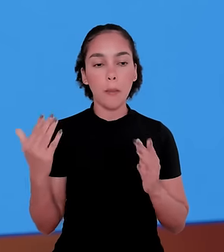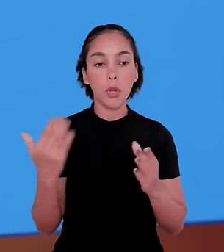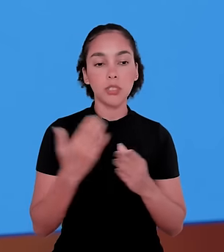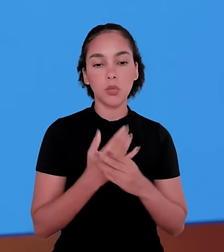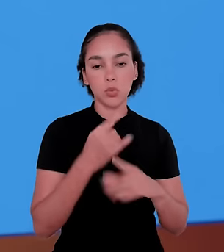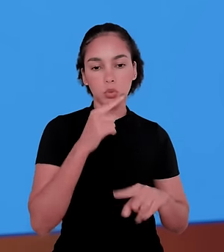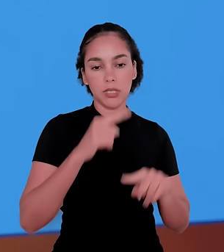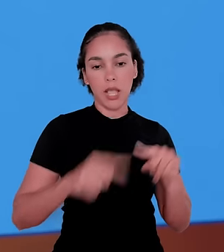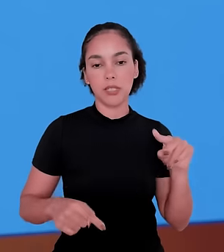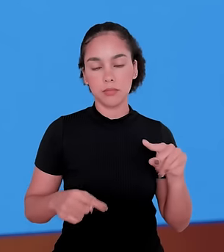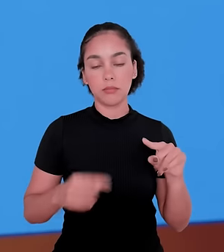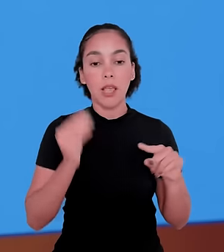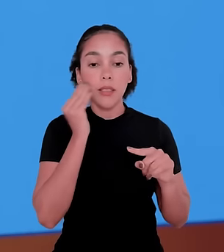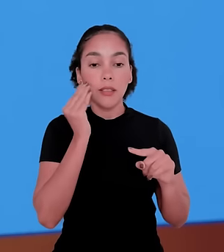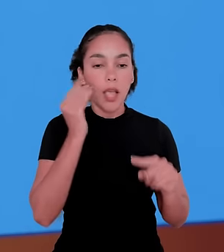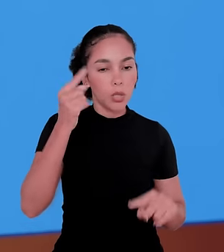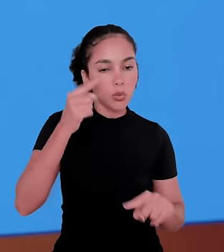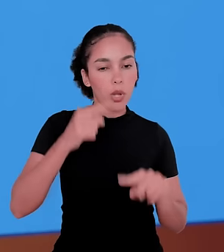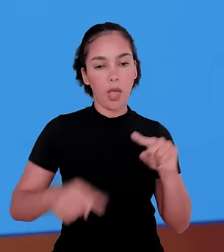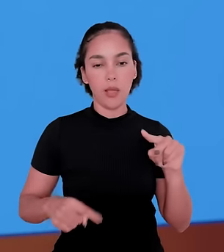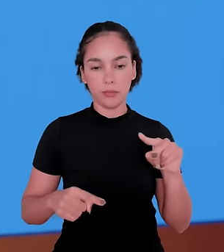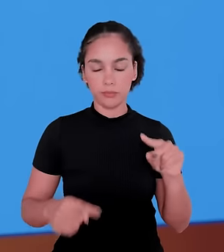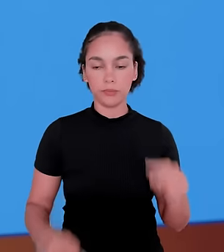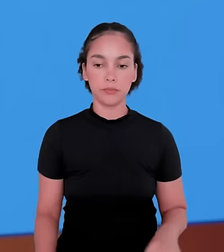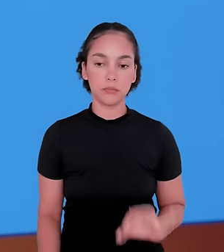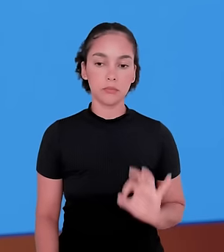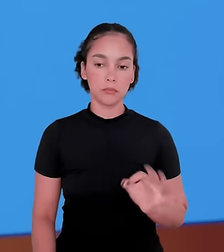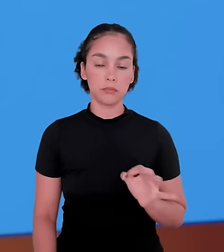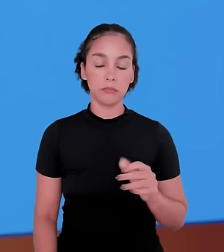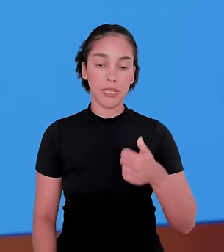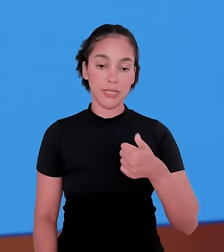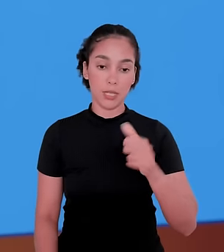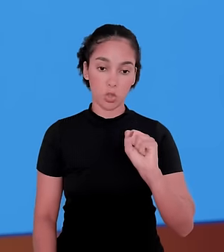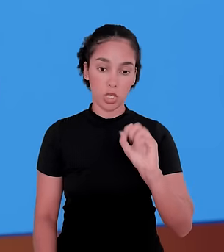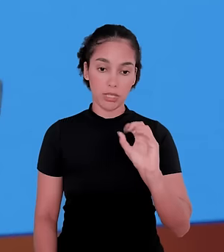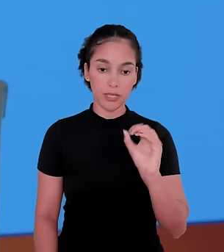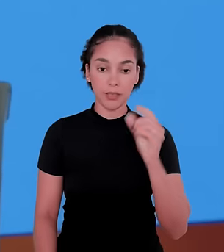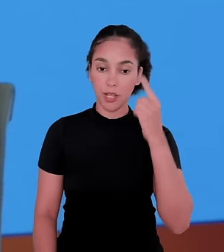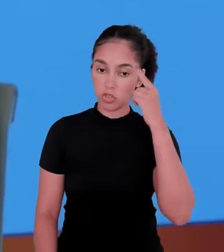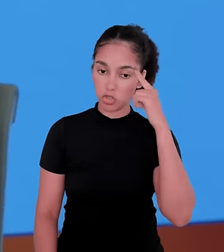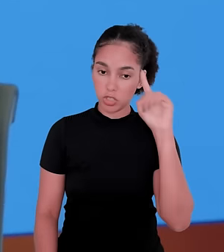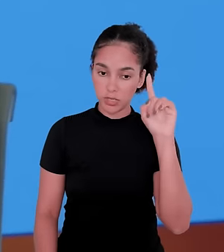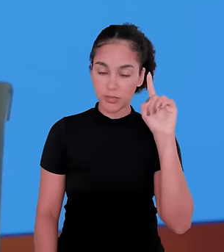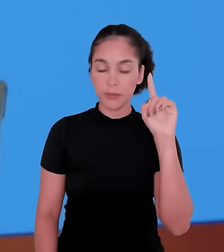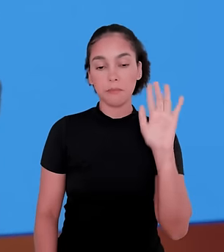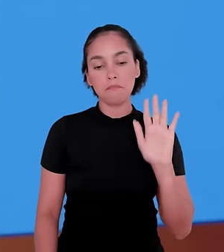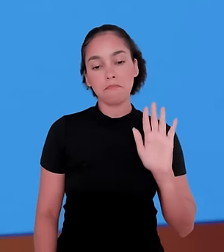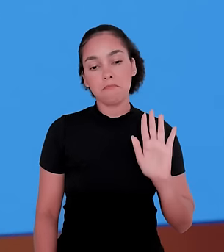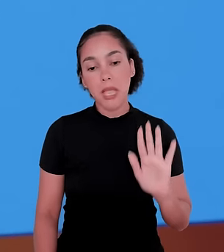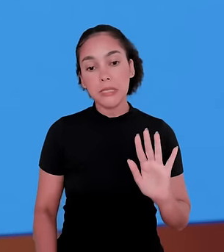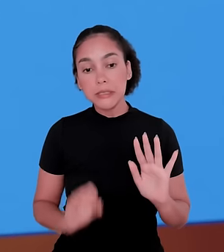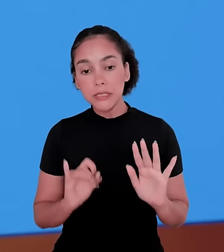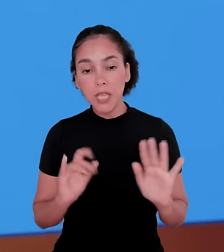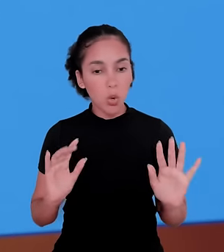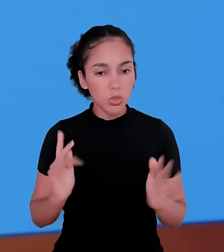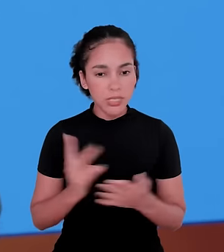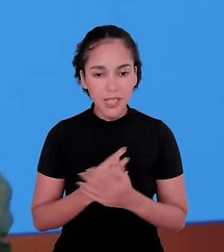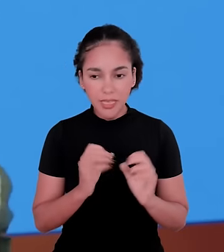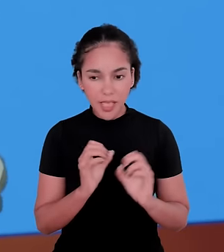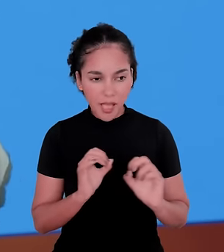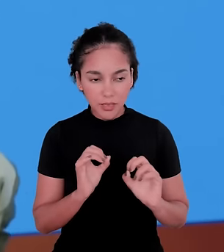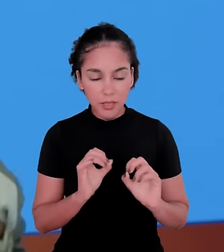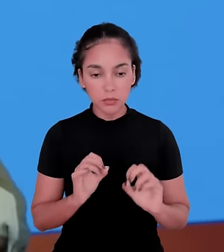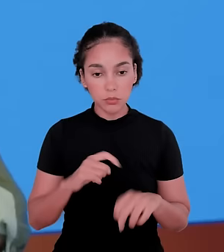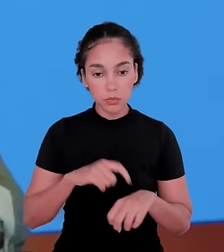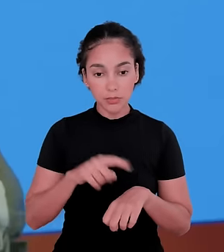de nulidade que é tentar anular aquela marca tá são 180 dias mas eh nada disso acontecendo a partir do